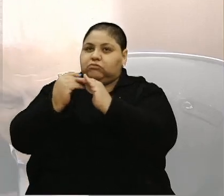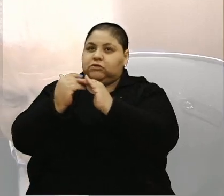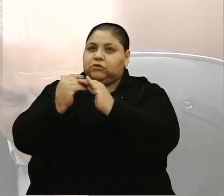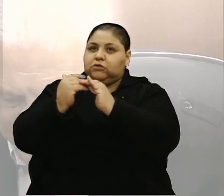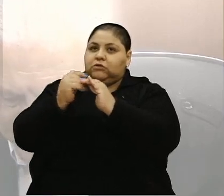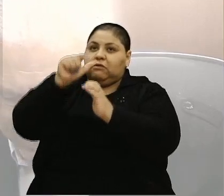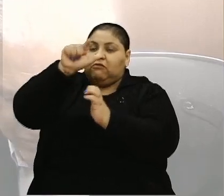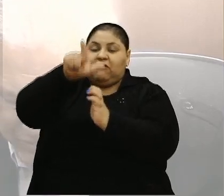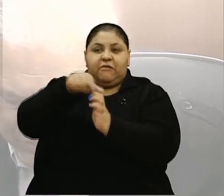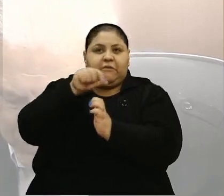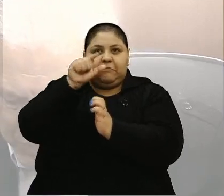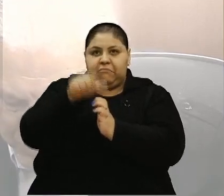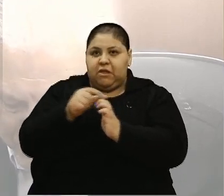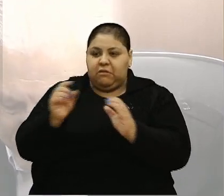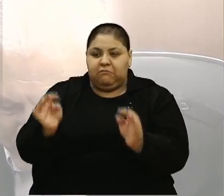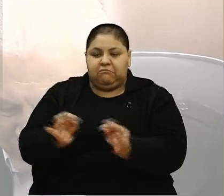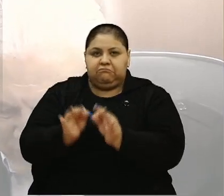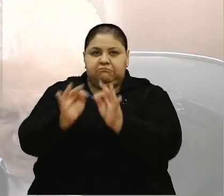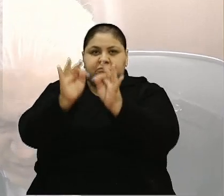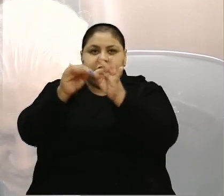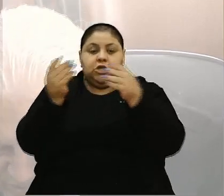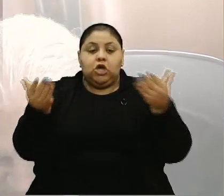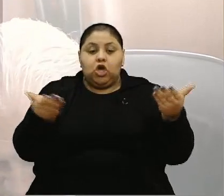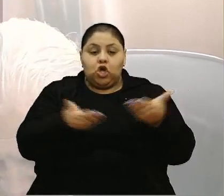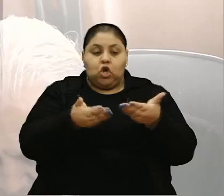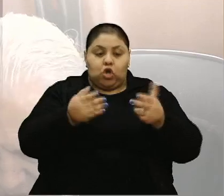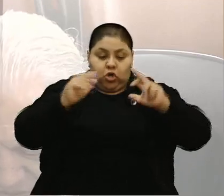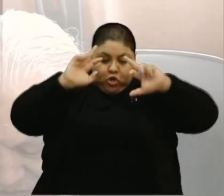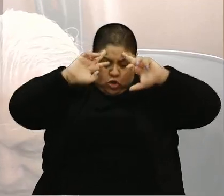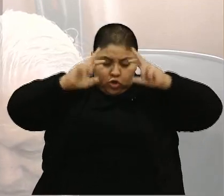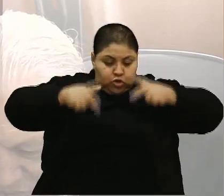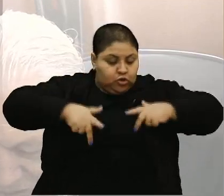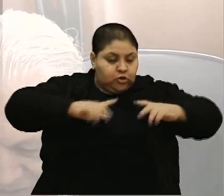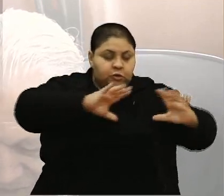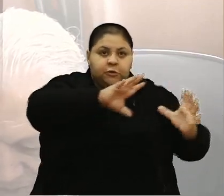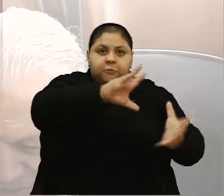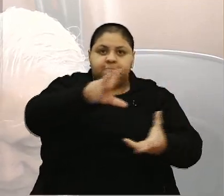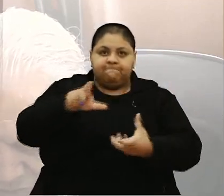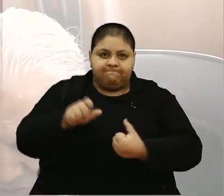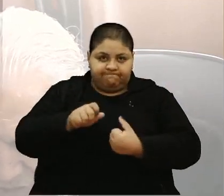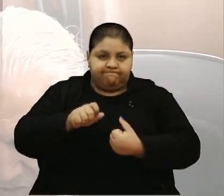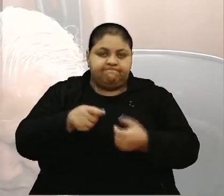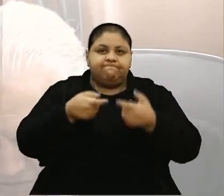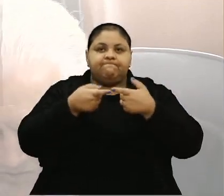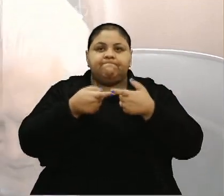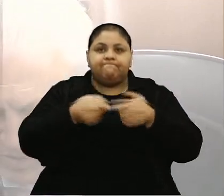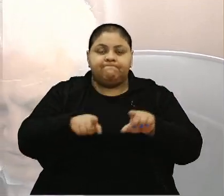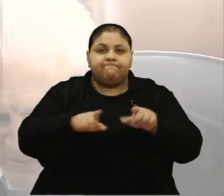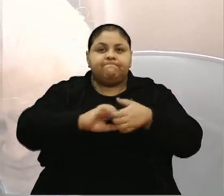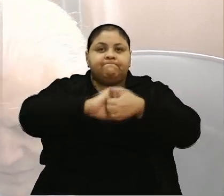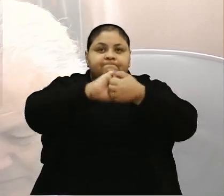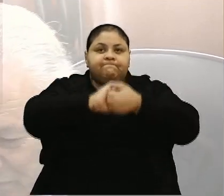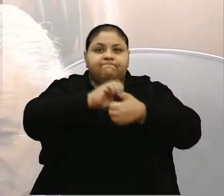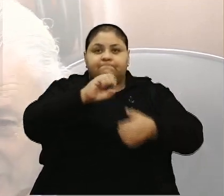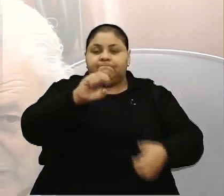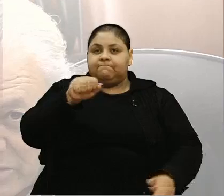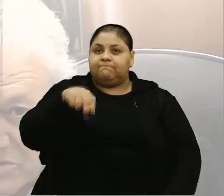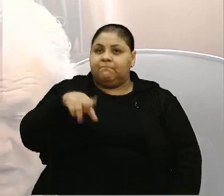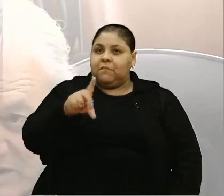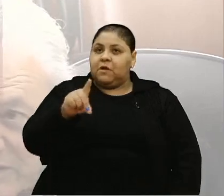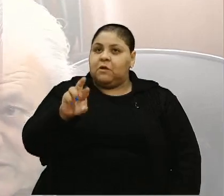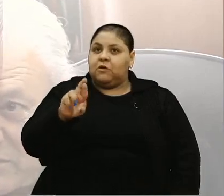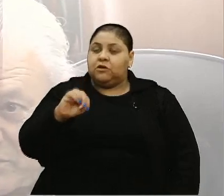empresa, desenvolveu tecnologia e que hoje é reconhecimento mundial. Mas eu faço uma saudação ao Sandro, porque a importância dos